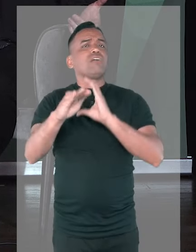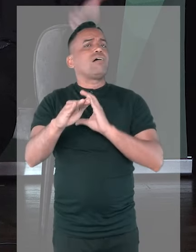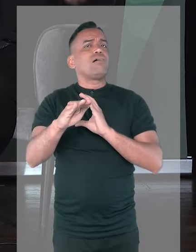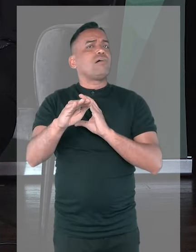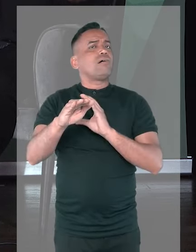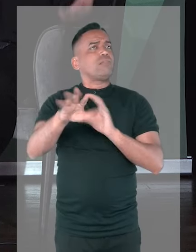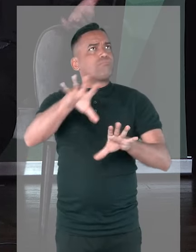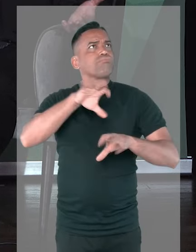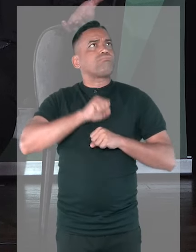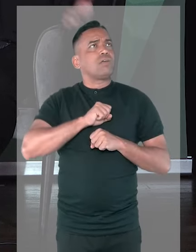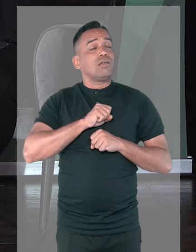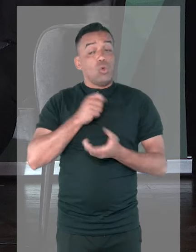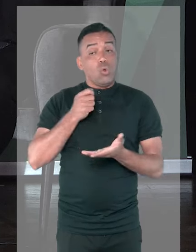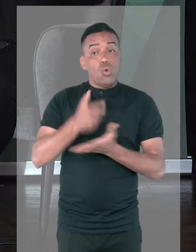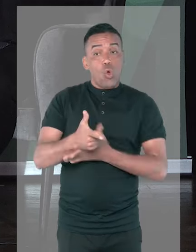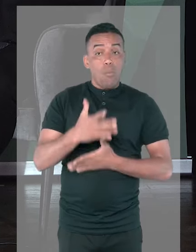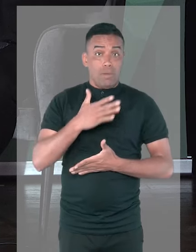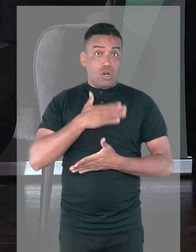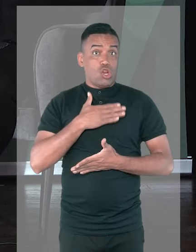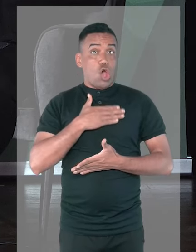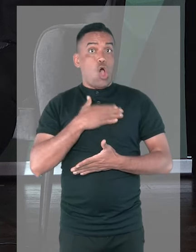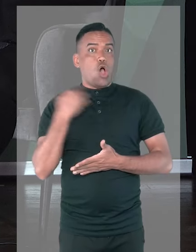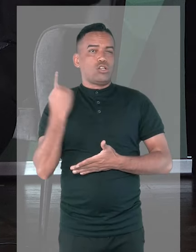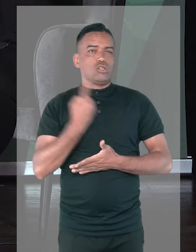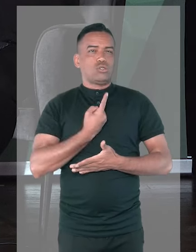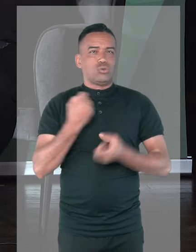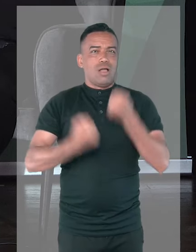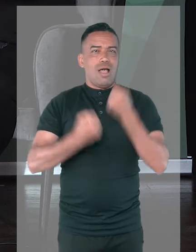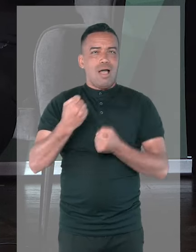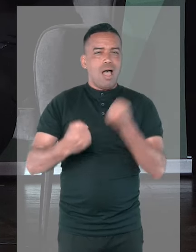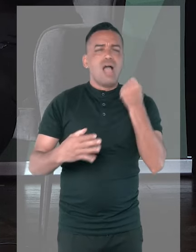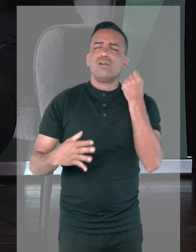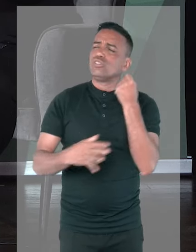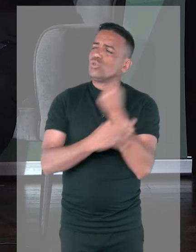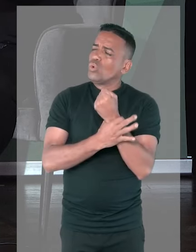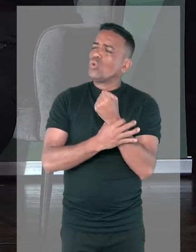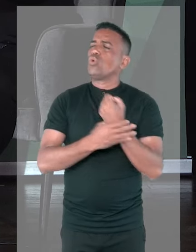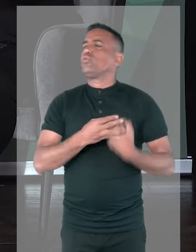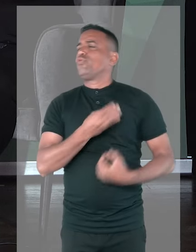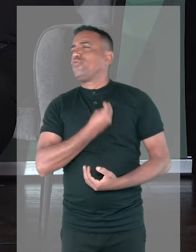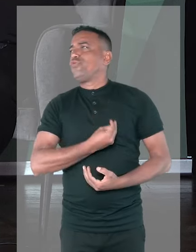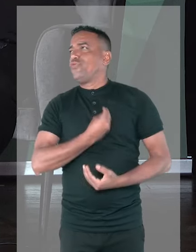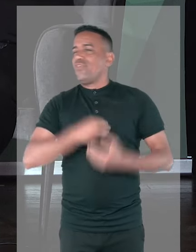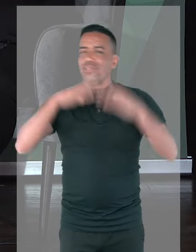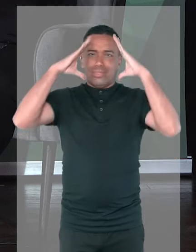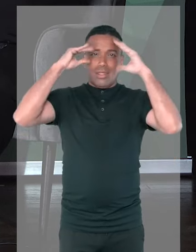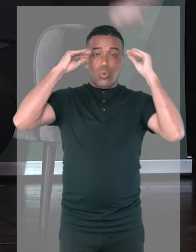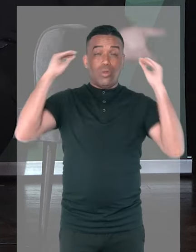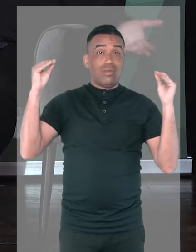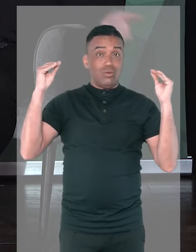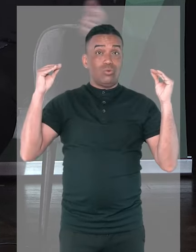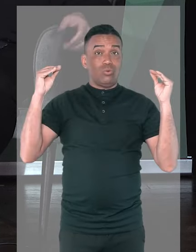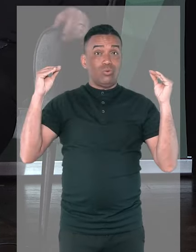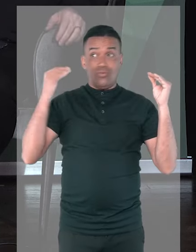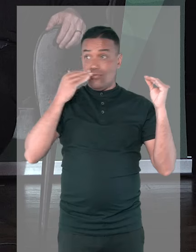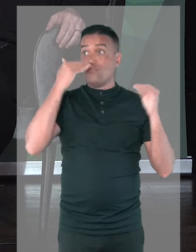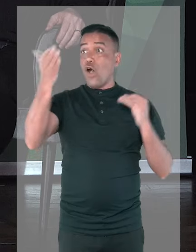né? Compre o nosso carro é seguro, você vai ter uma vida tranquila aqui. Se você estiver lá fora,